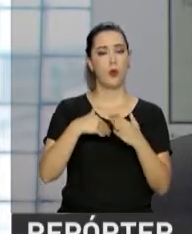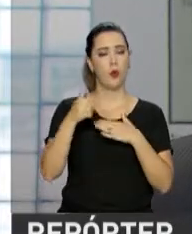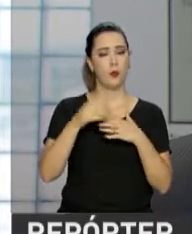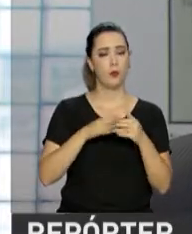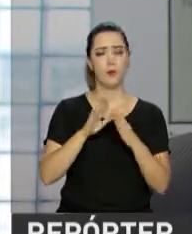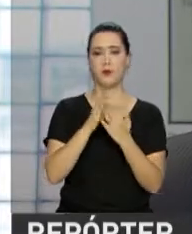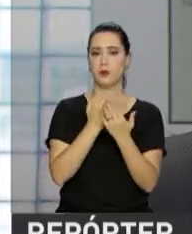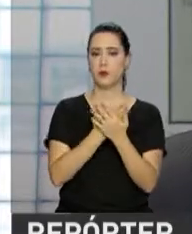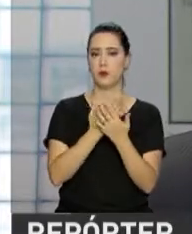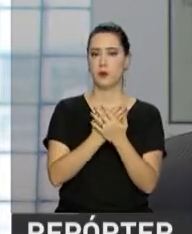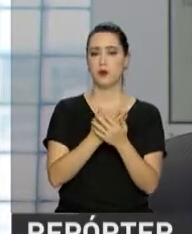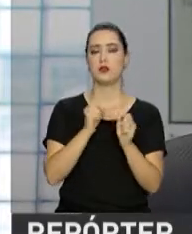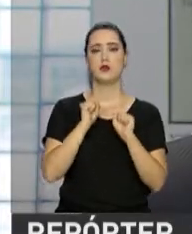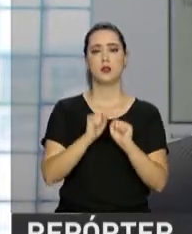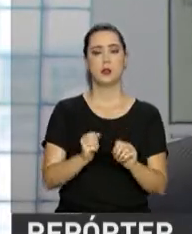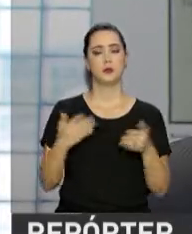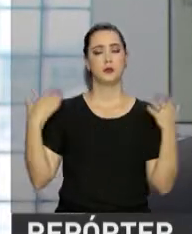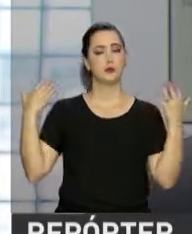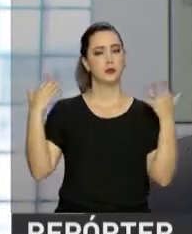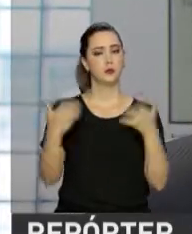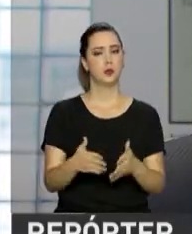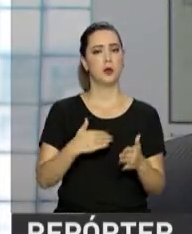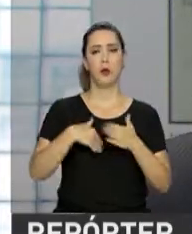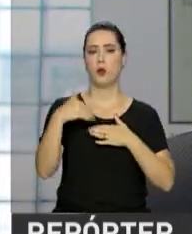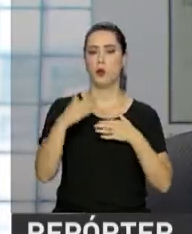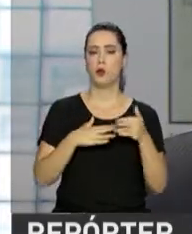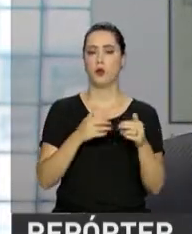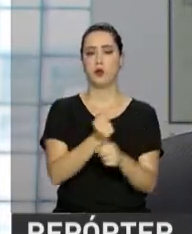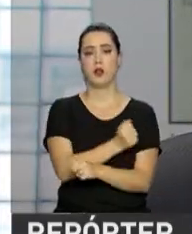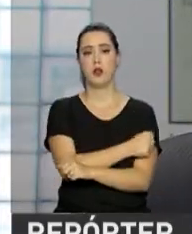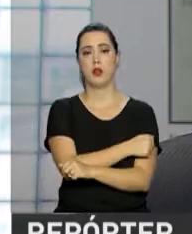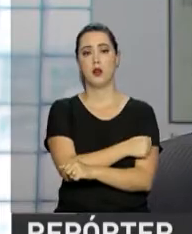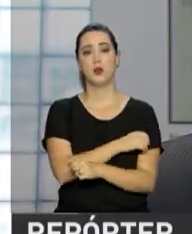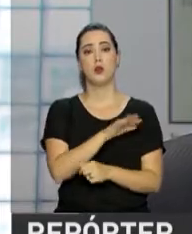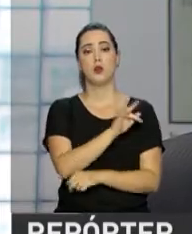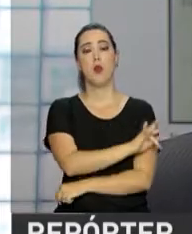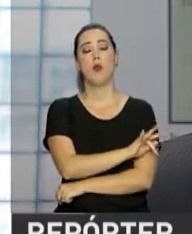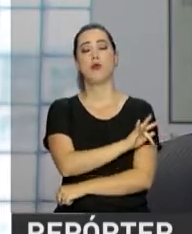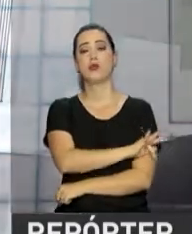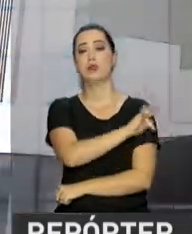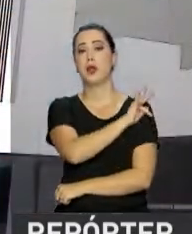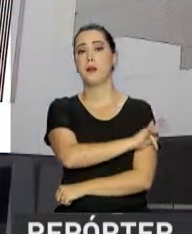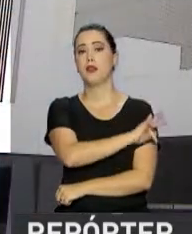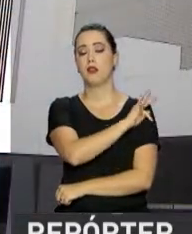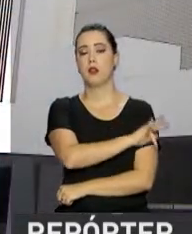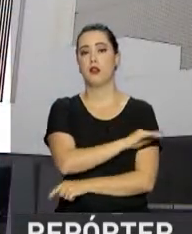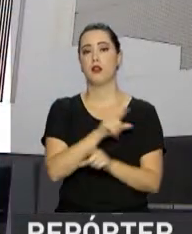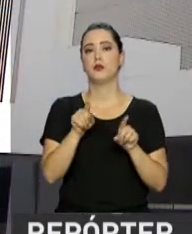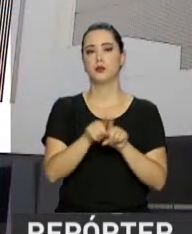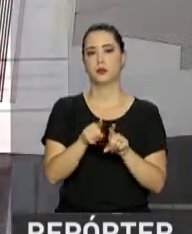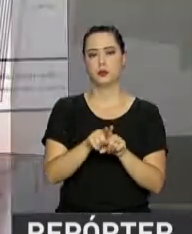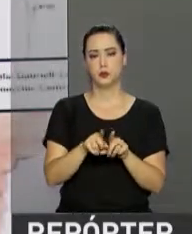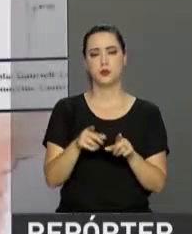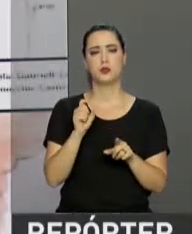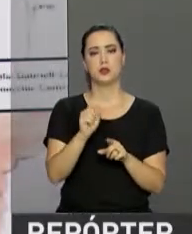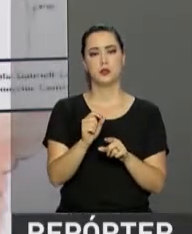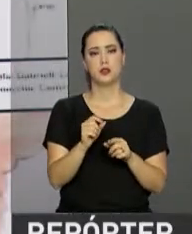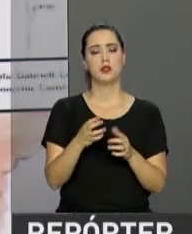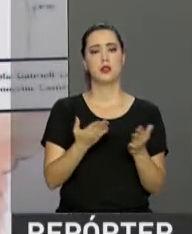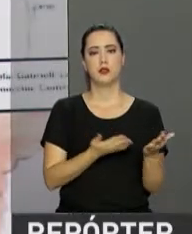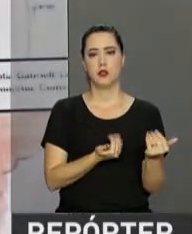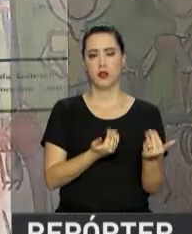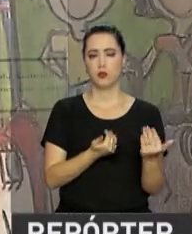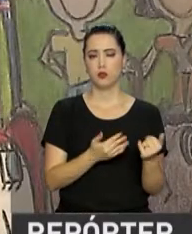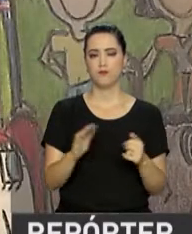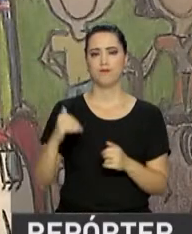pública ou privada pode participar qualquer aluno da educação básica inclusive a a categoria de educação de jovens e